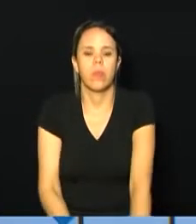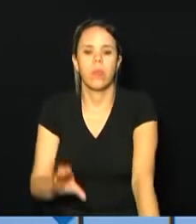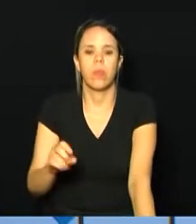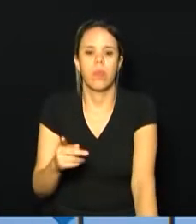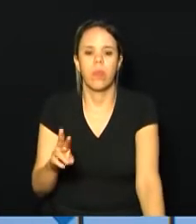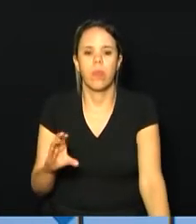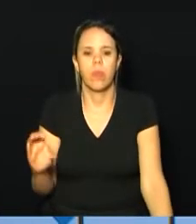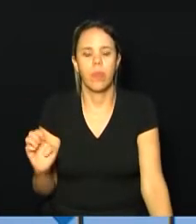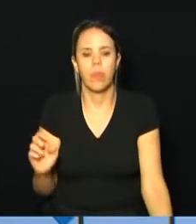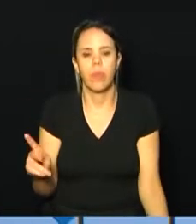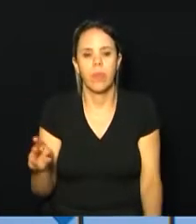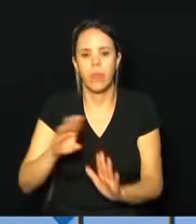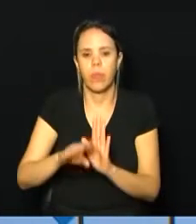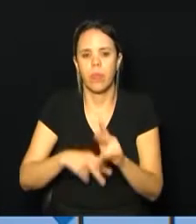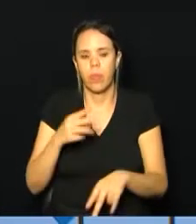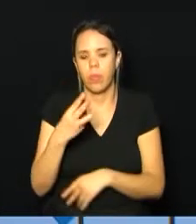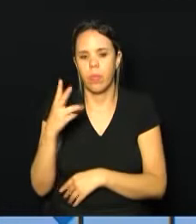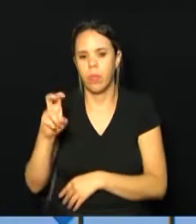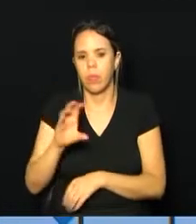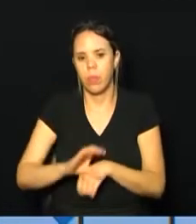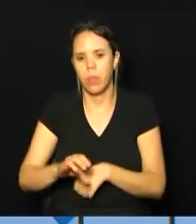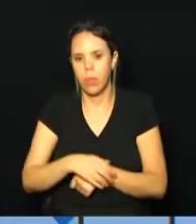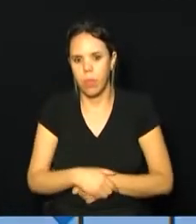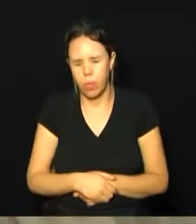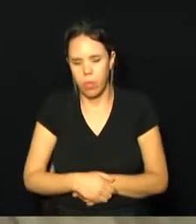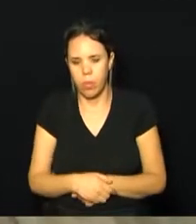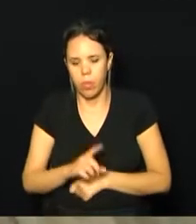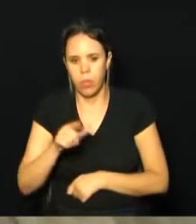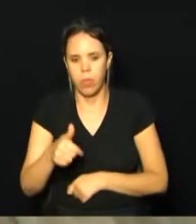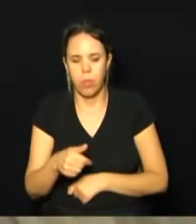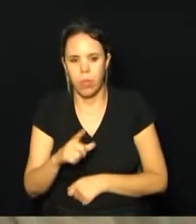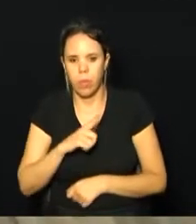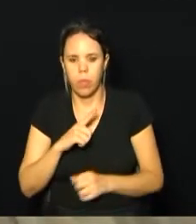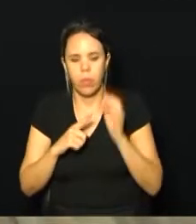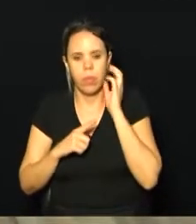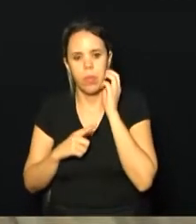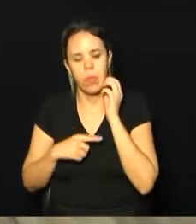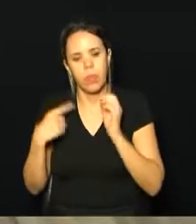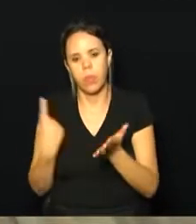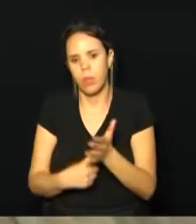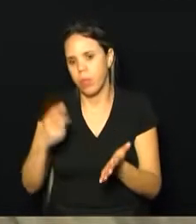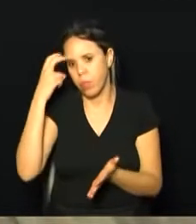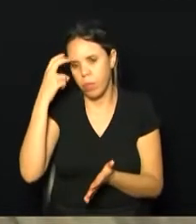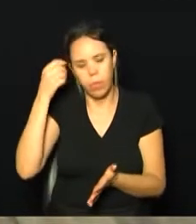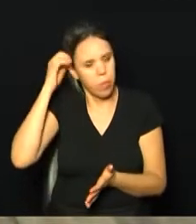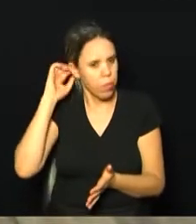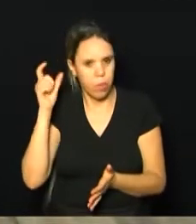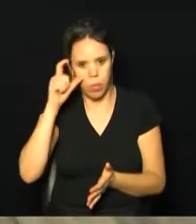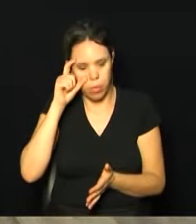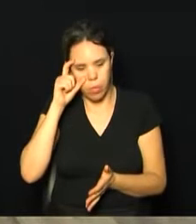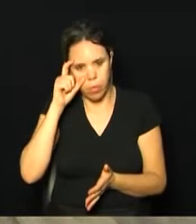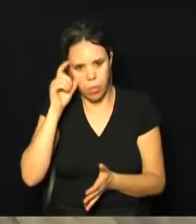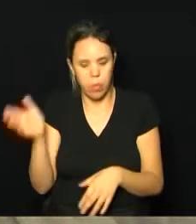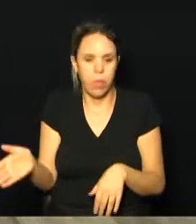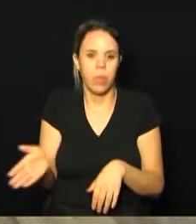fumec.sp.gov.br/Ceprocamp, que tem aí a lista dos 35 cursos. Daqui a pouco nós teremos a agenda cultural com o Michel Amorim,